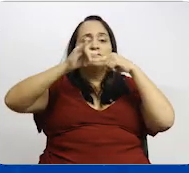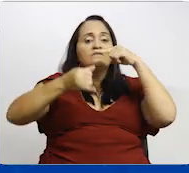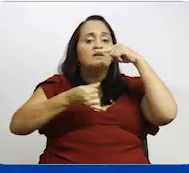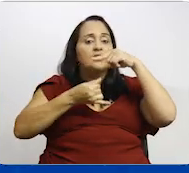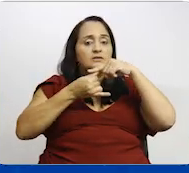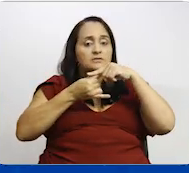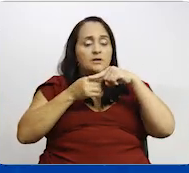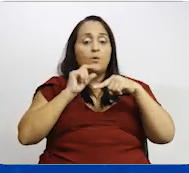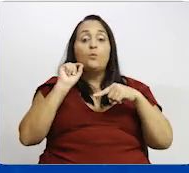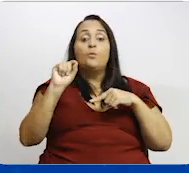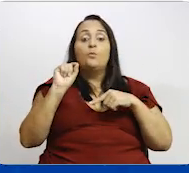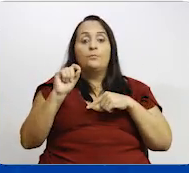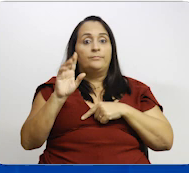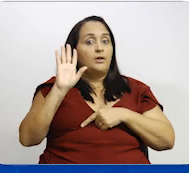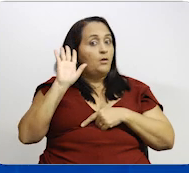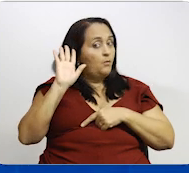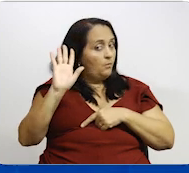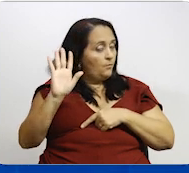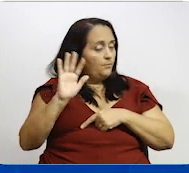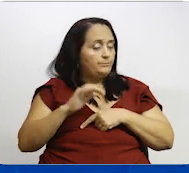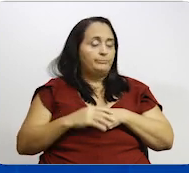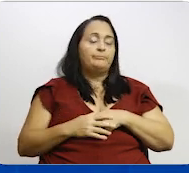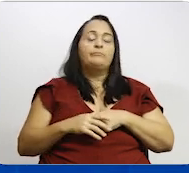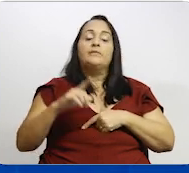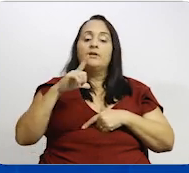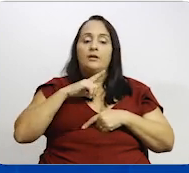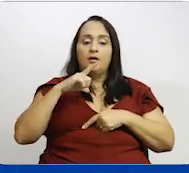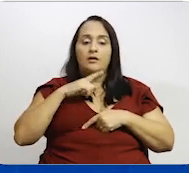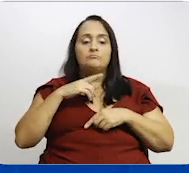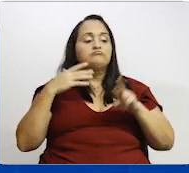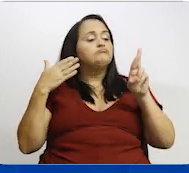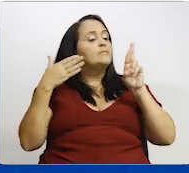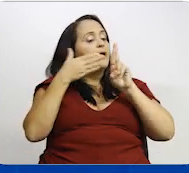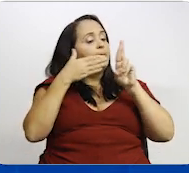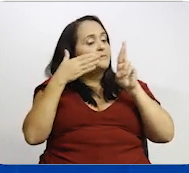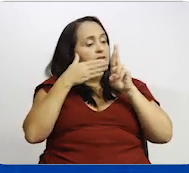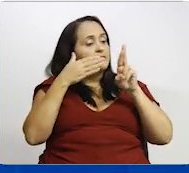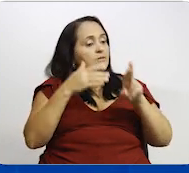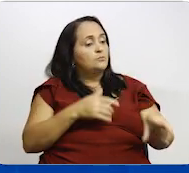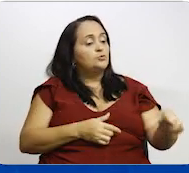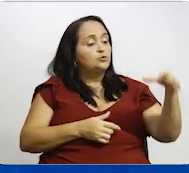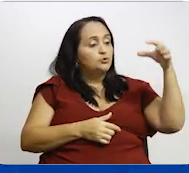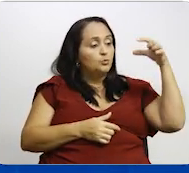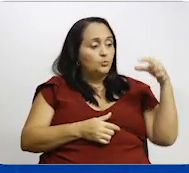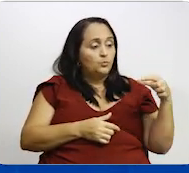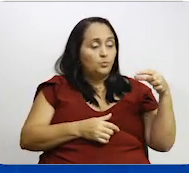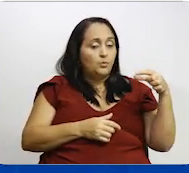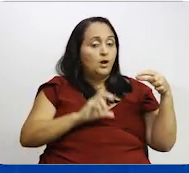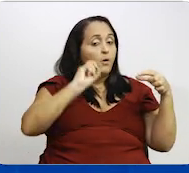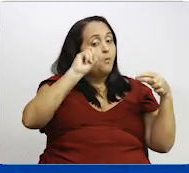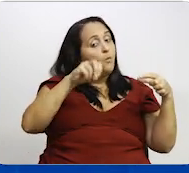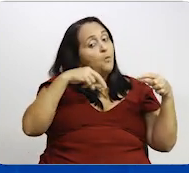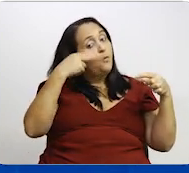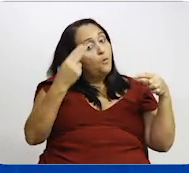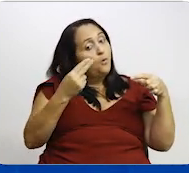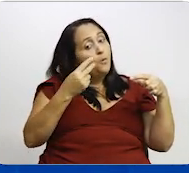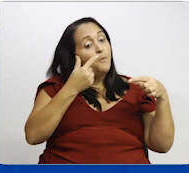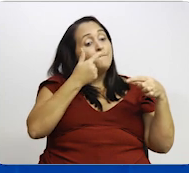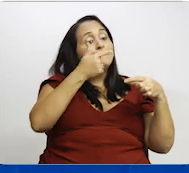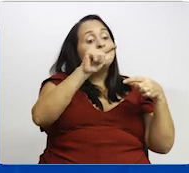é uma representação de uma ou mais partes de algo que foi dividido em partes